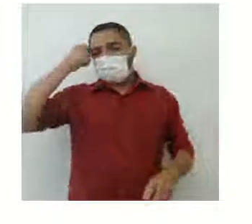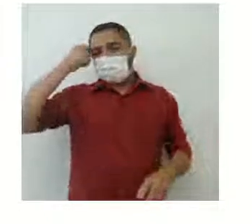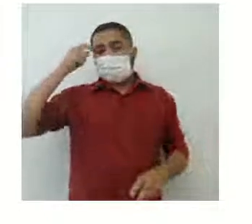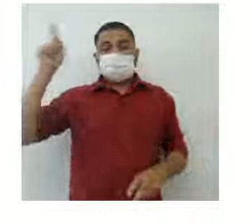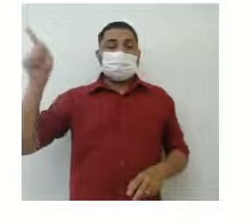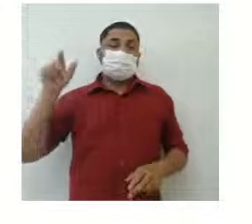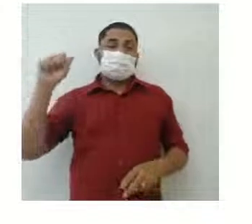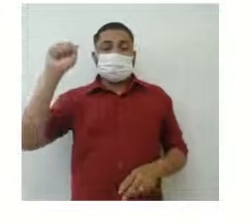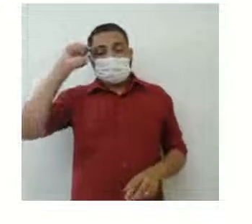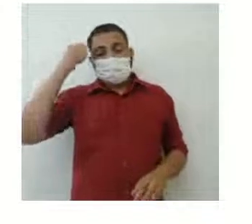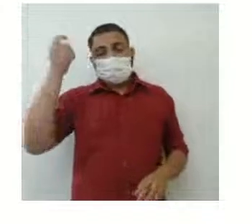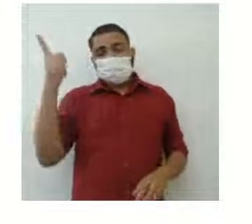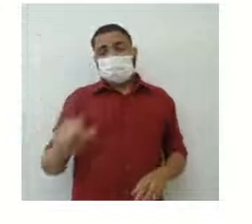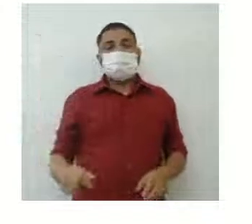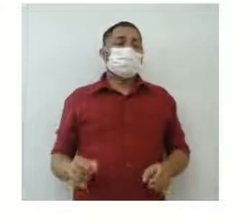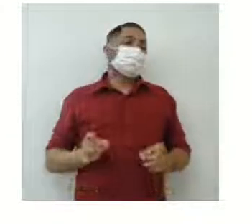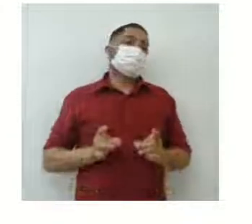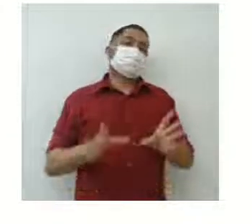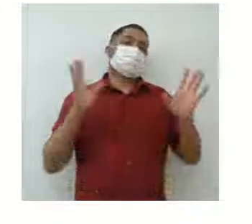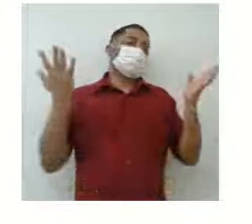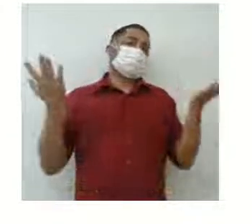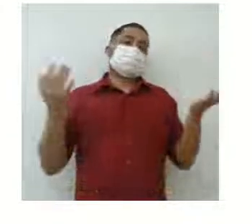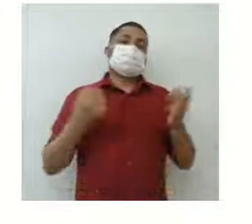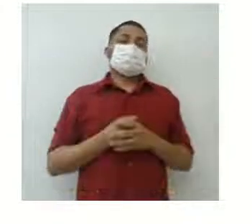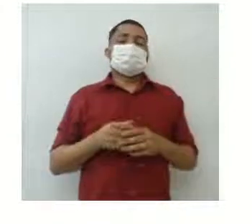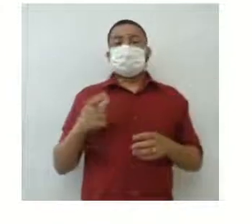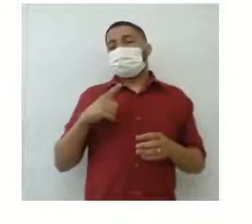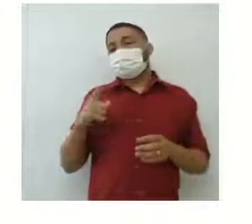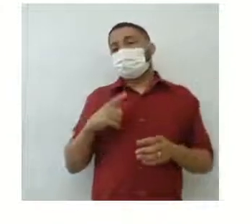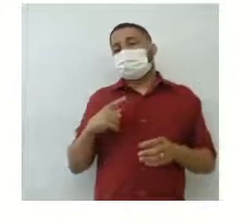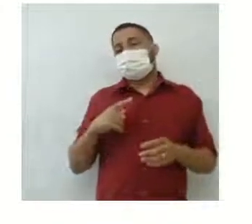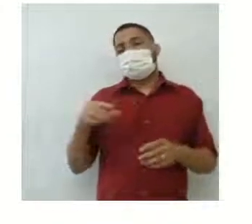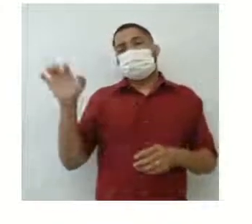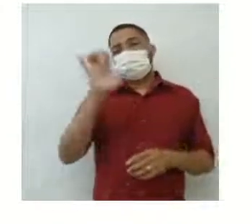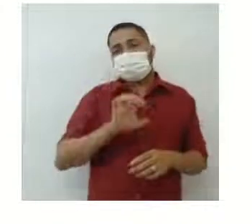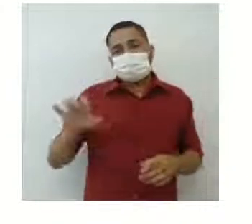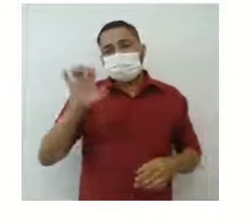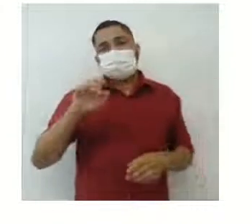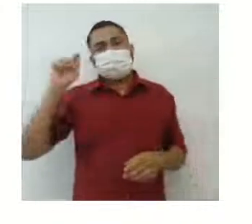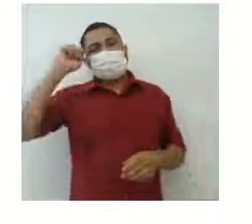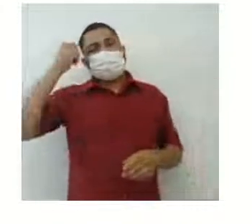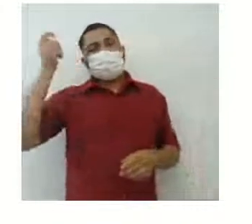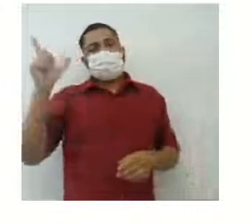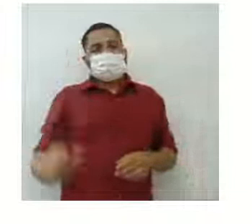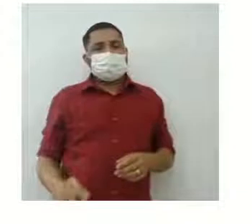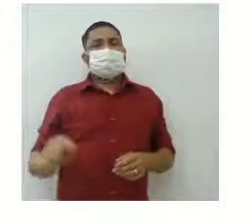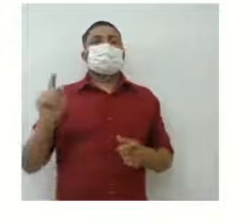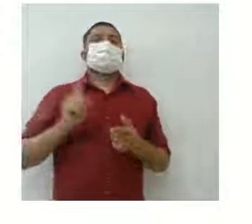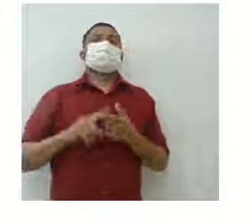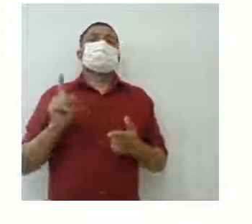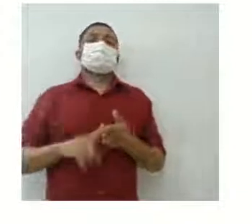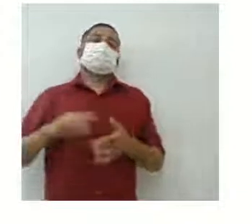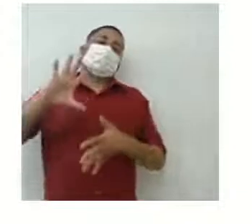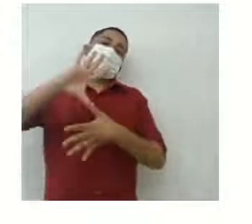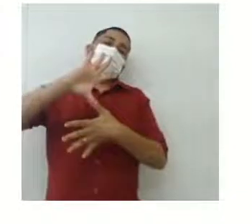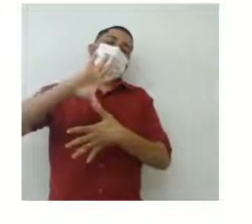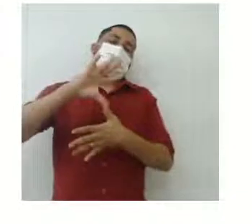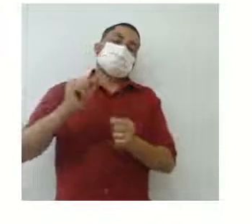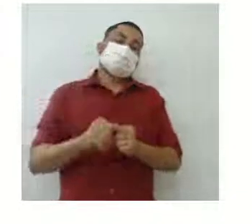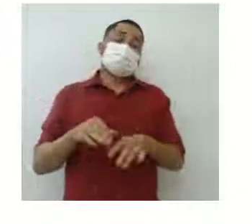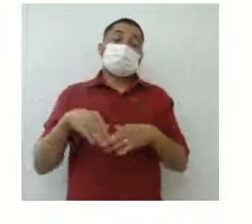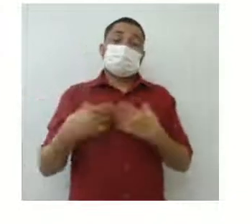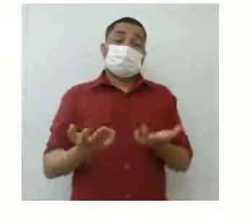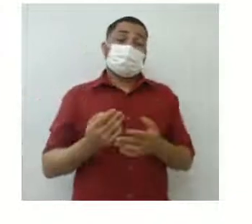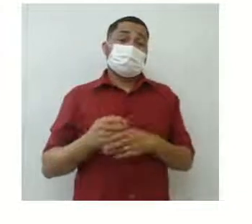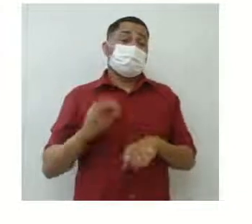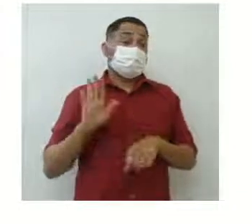E vendiam para onde? Tinha um comércio triangular, Europa, África, não é isso? E América. Então,